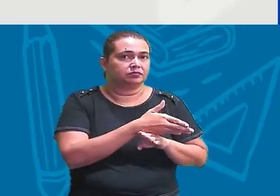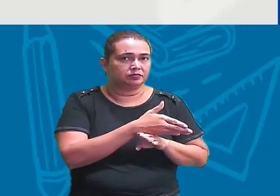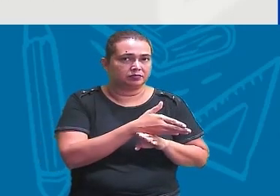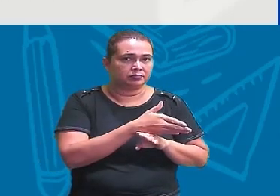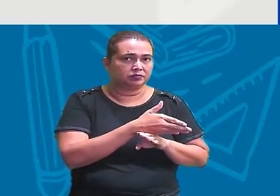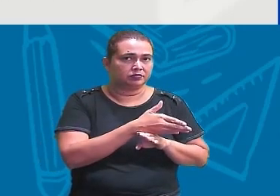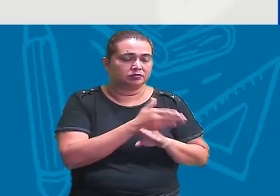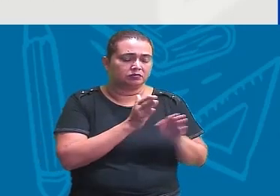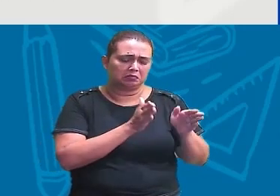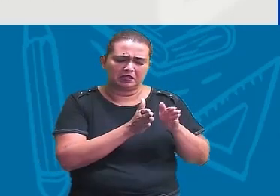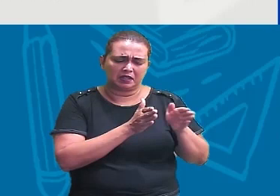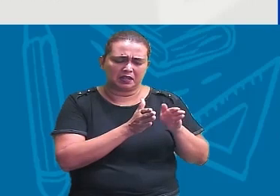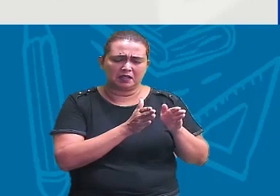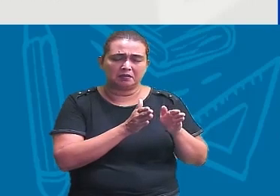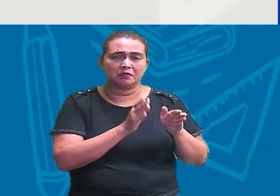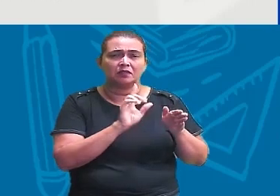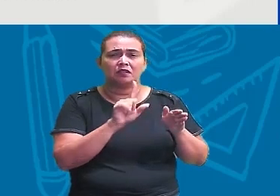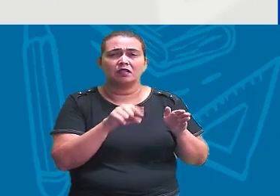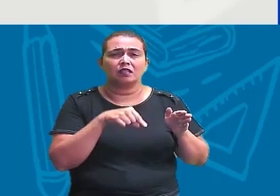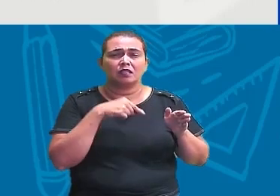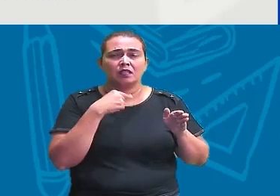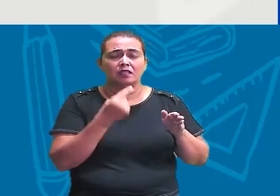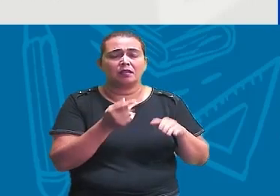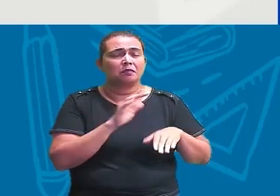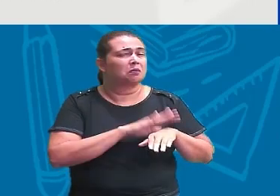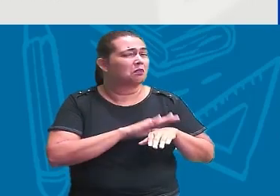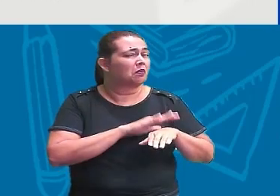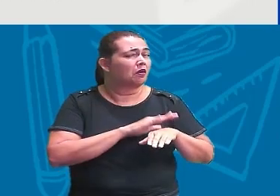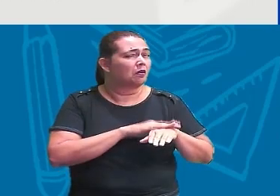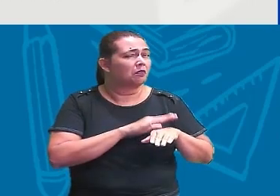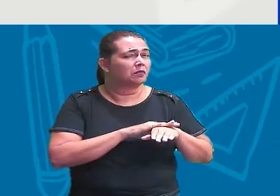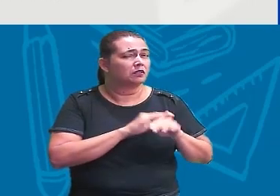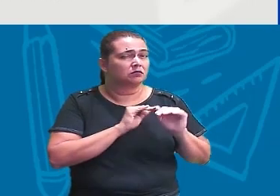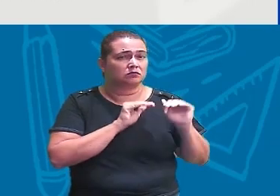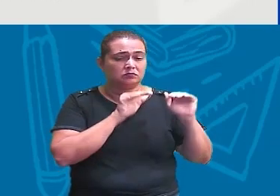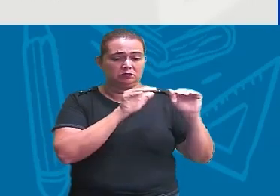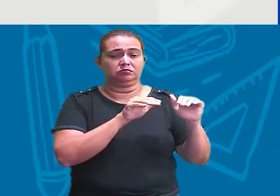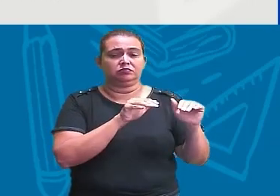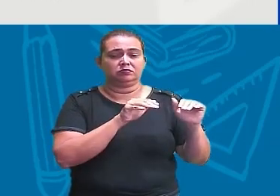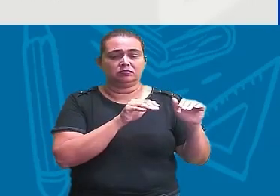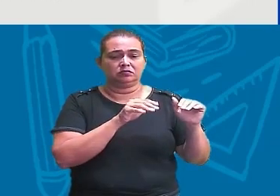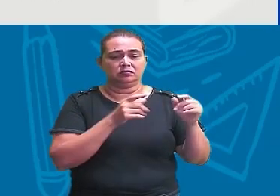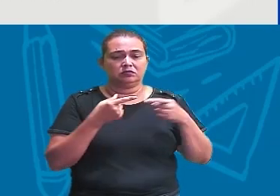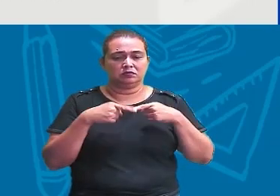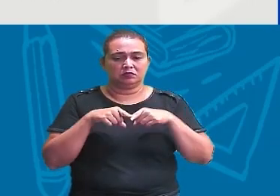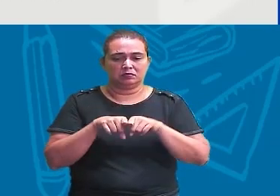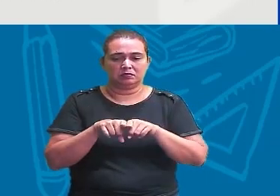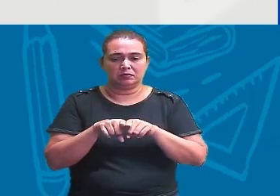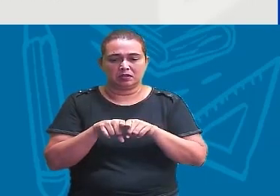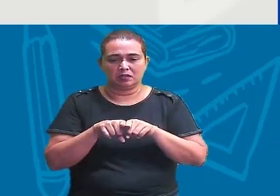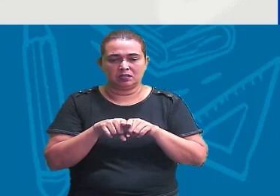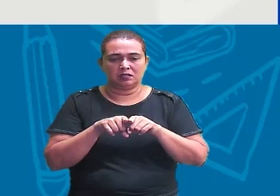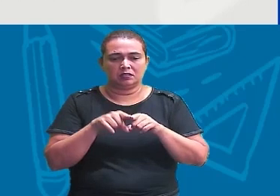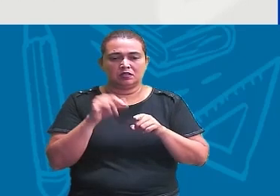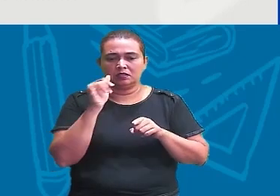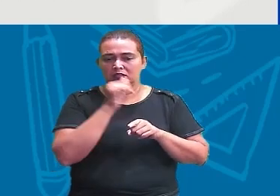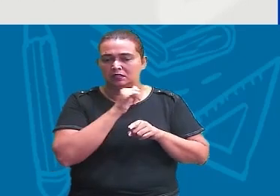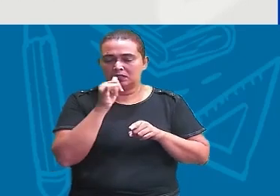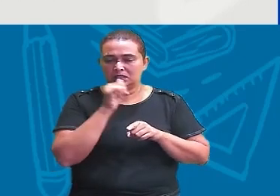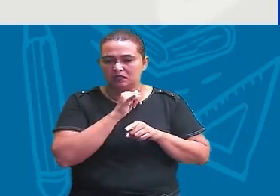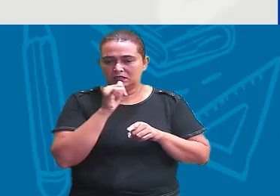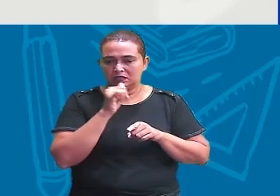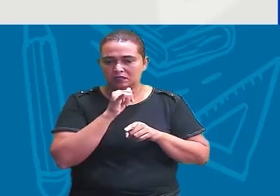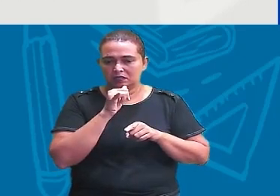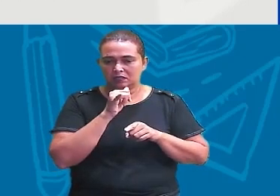durante um certo tempo. Só que a partir do momento em que o Império Austro-Húngaro, que era parceiro da Itália na